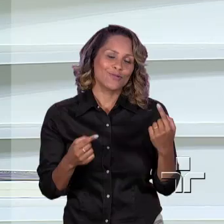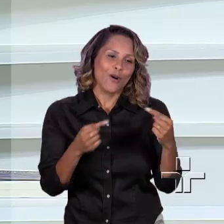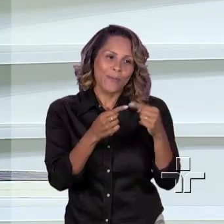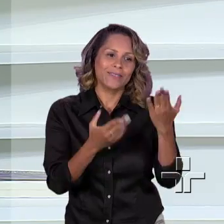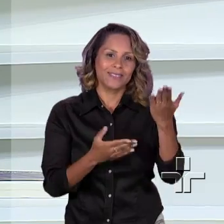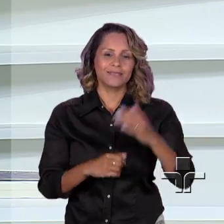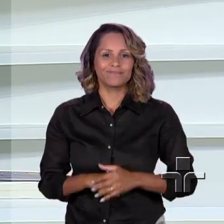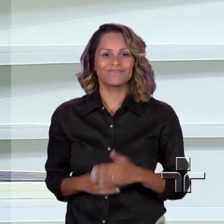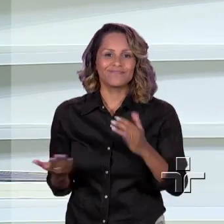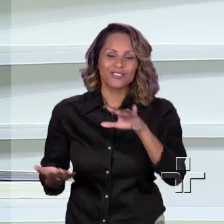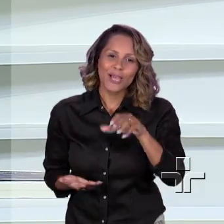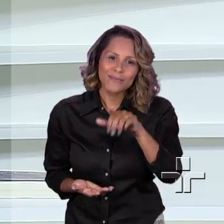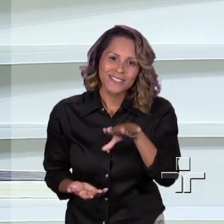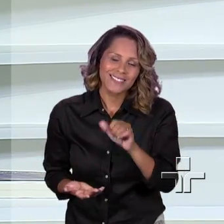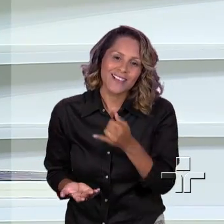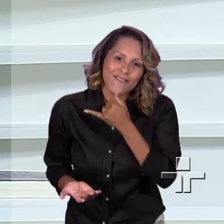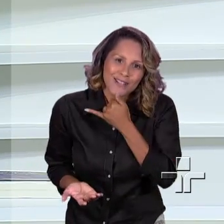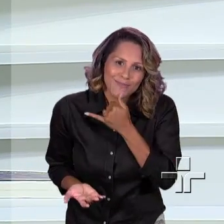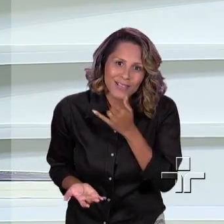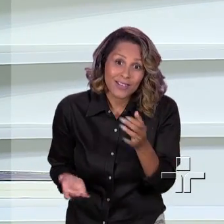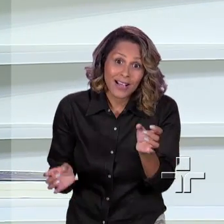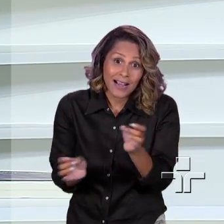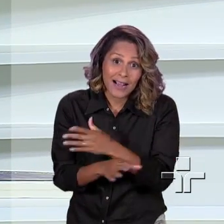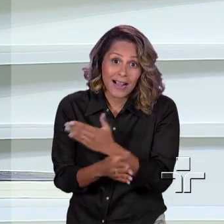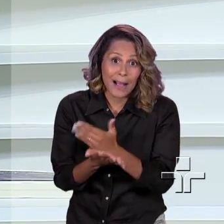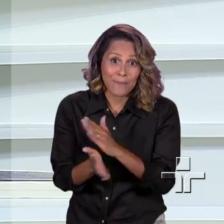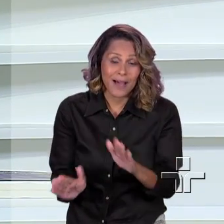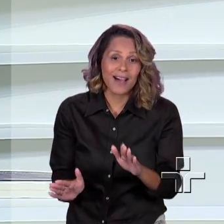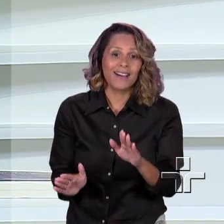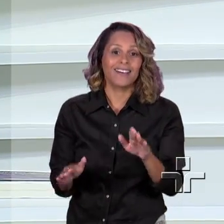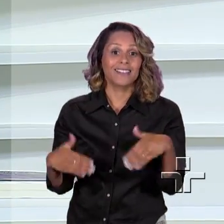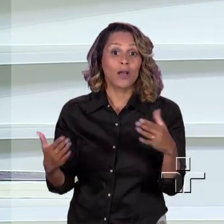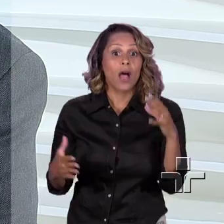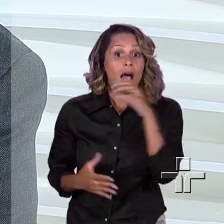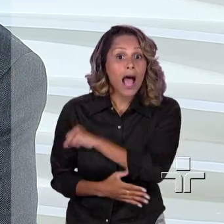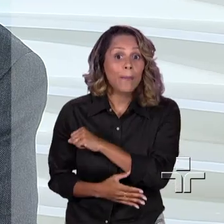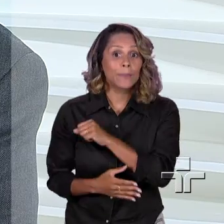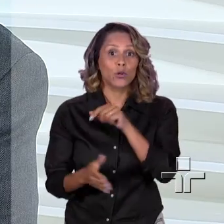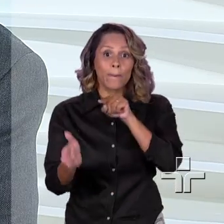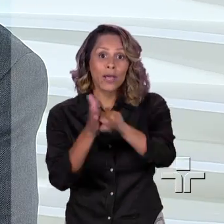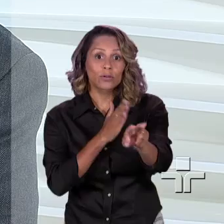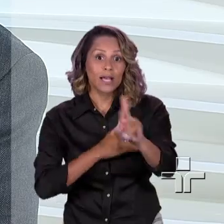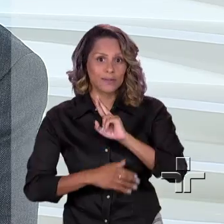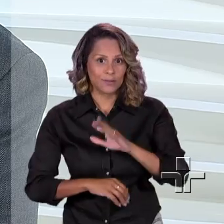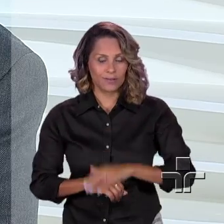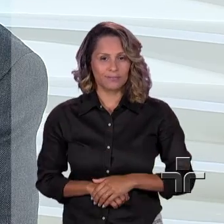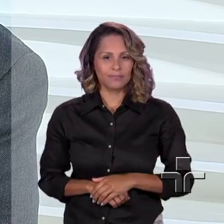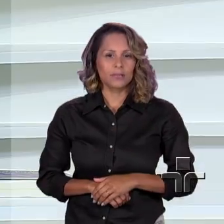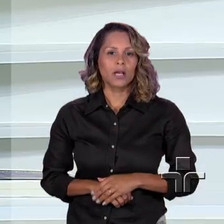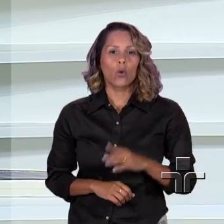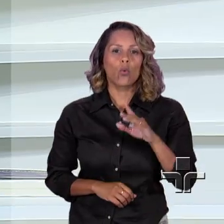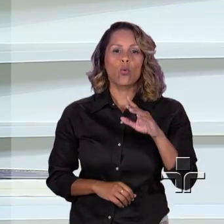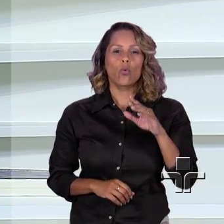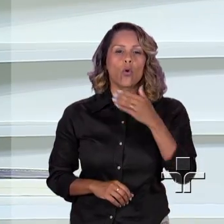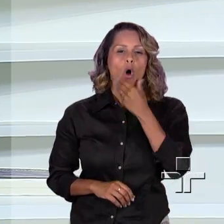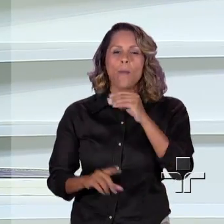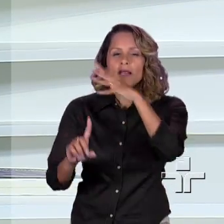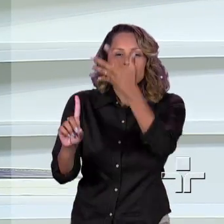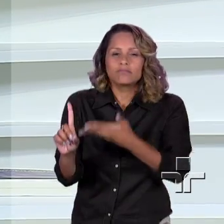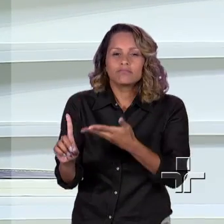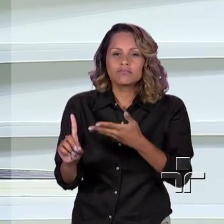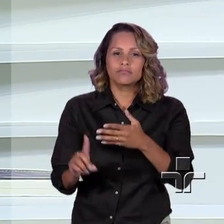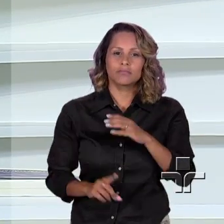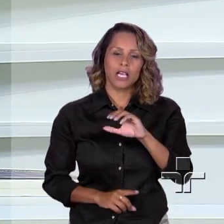terminando. Eu queria fechar o programa com um rápido ping-pong. Okay. Um grande ídolo. Chico Buarque de Holanda. Olha,